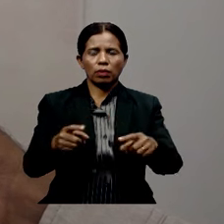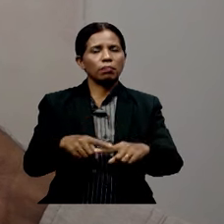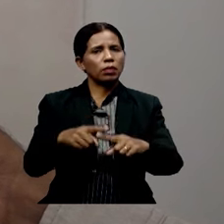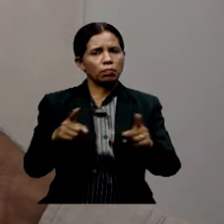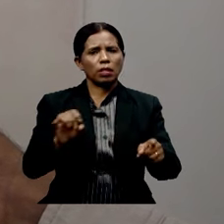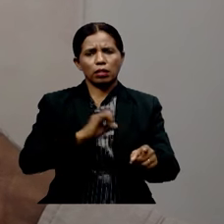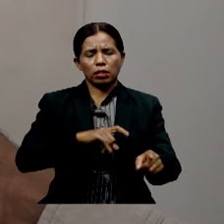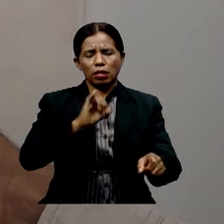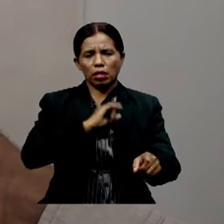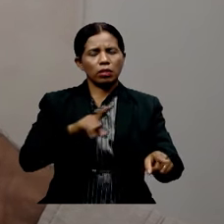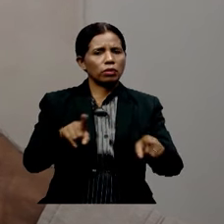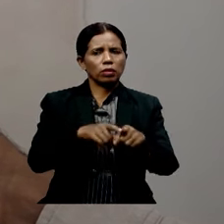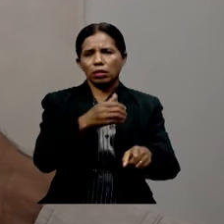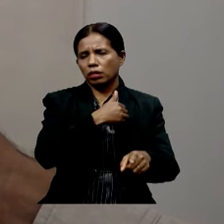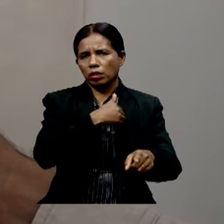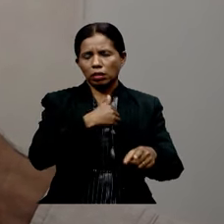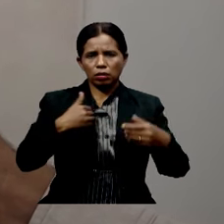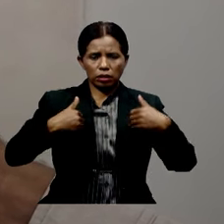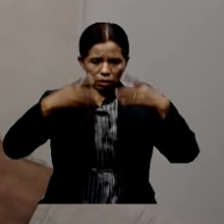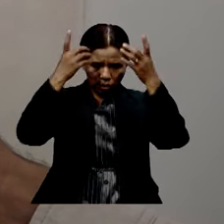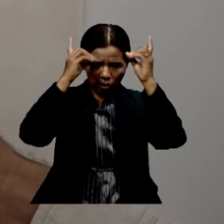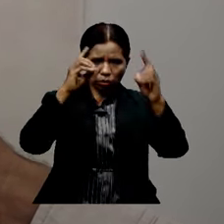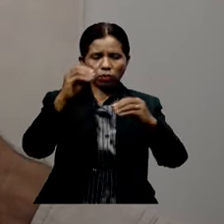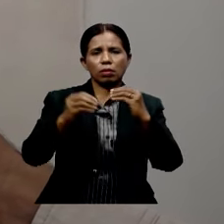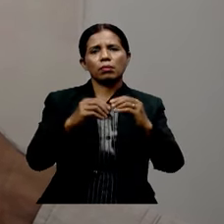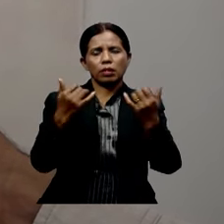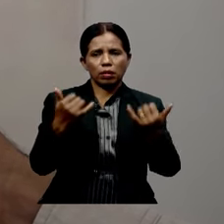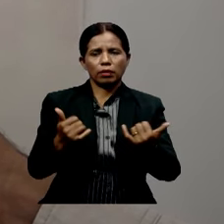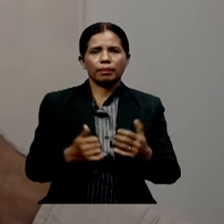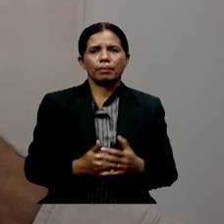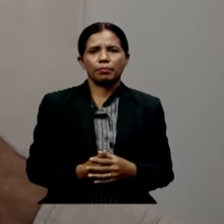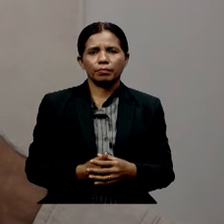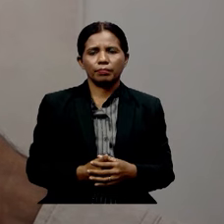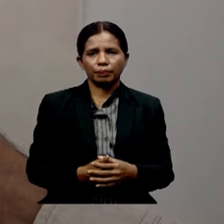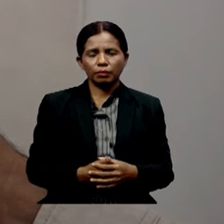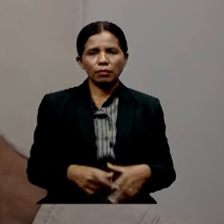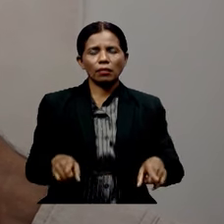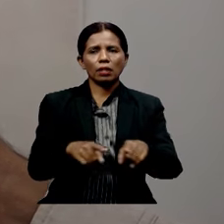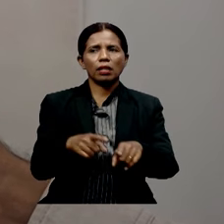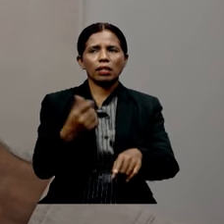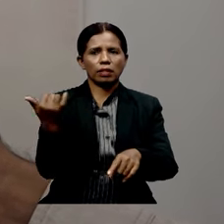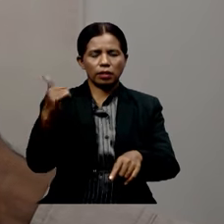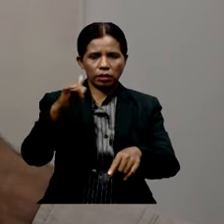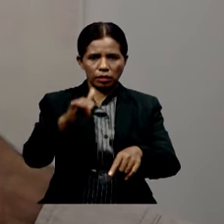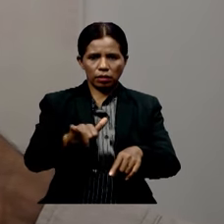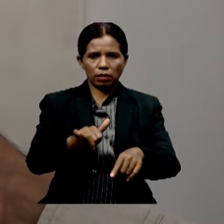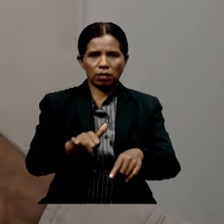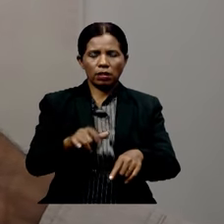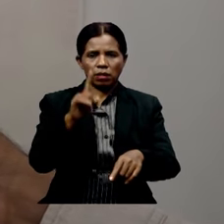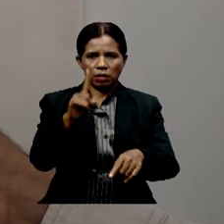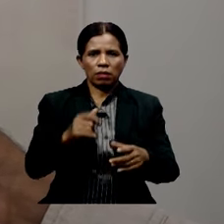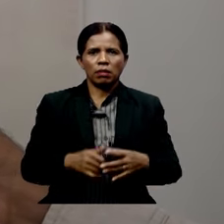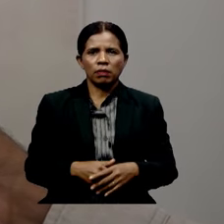na den sira kia decision final ira kono ba asunto irak ne so hanson momento discernimento ira